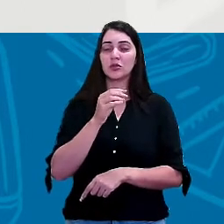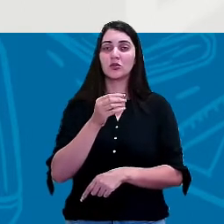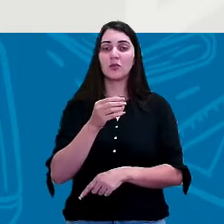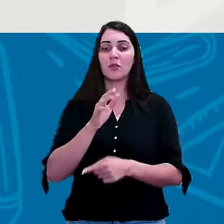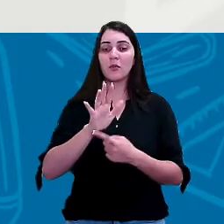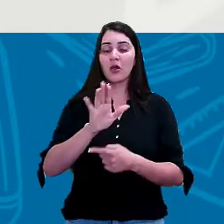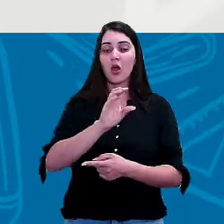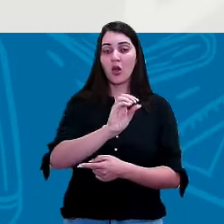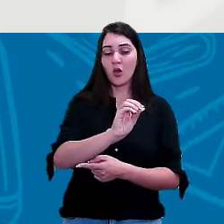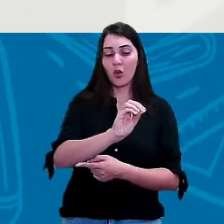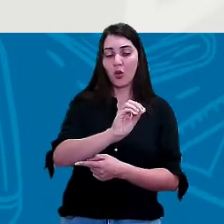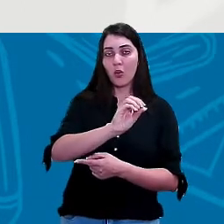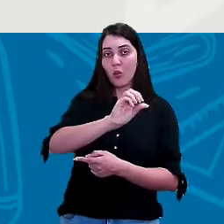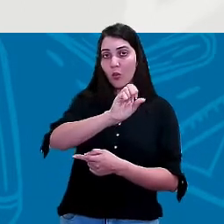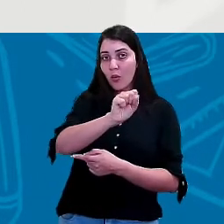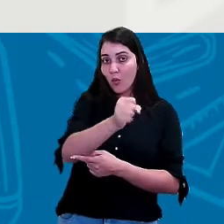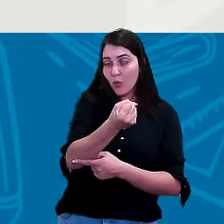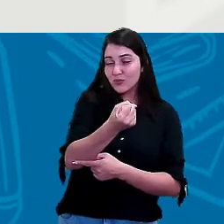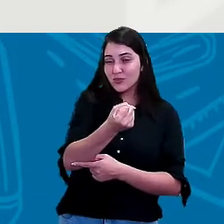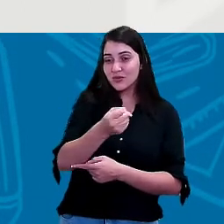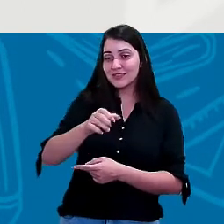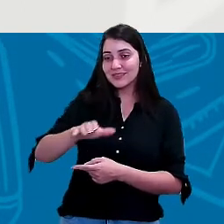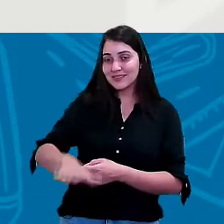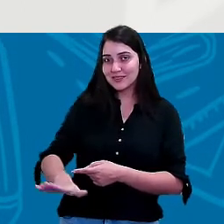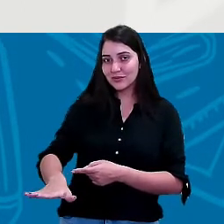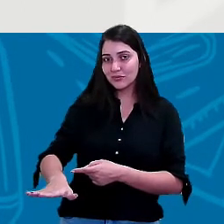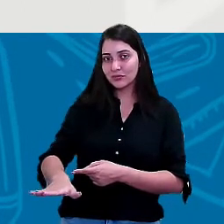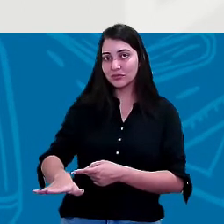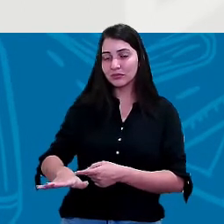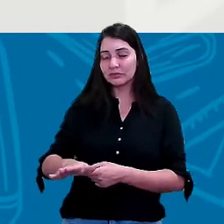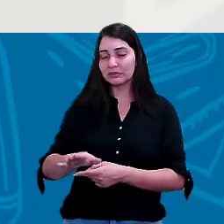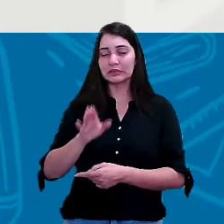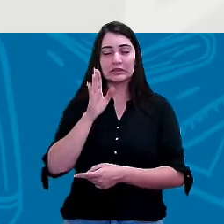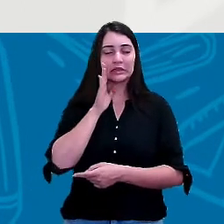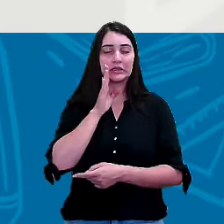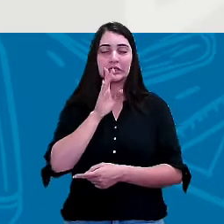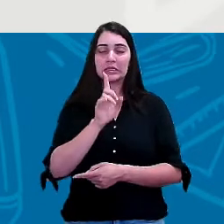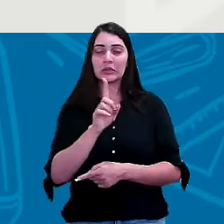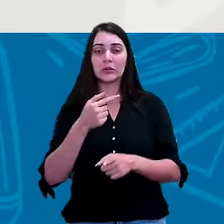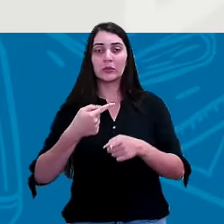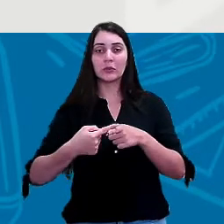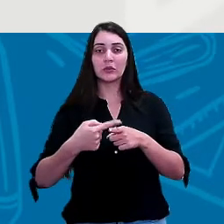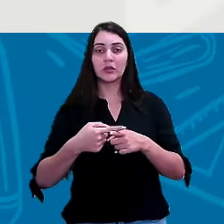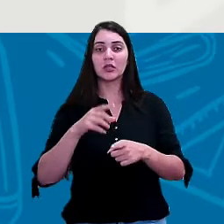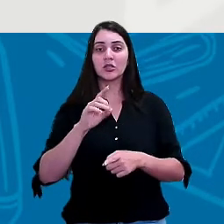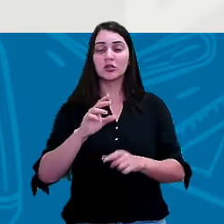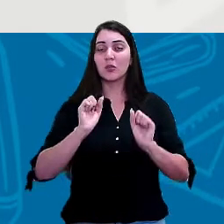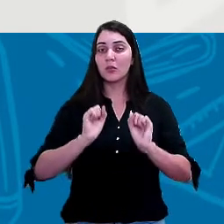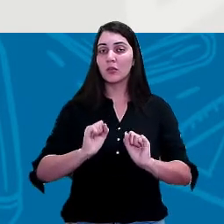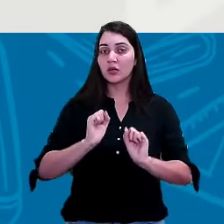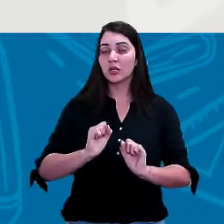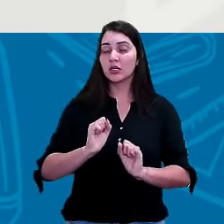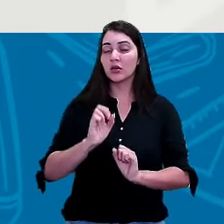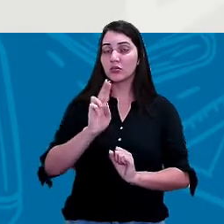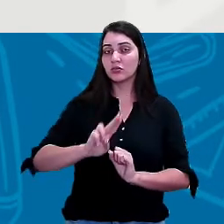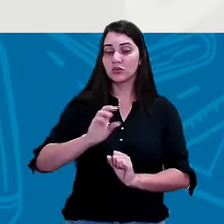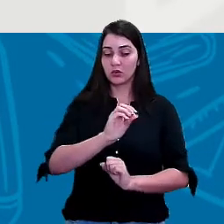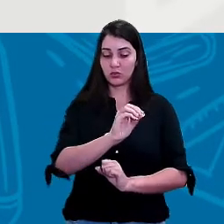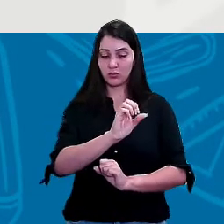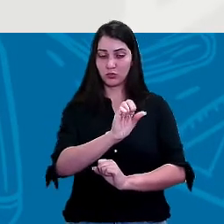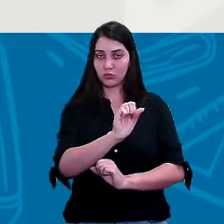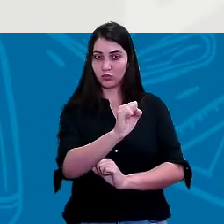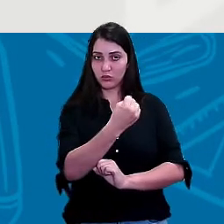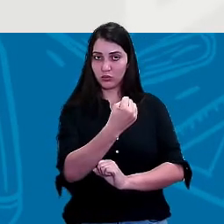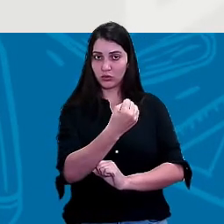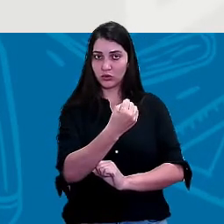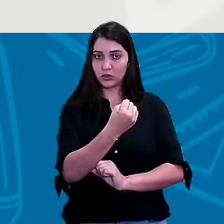garoto, fica legal? Os garoto? Também não. Porque aqui eu só poderia usar o os se